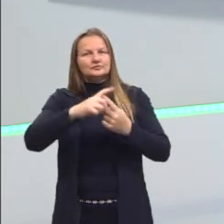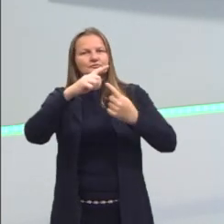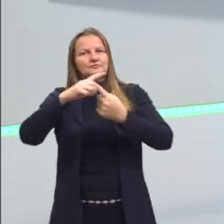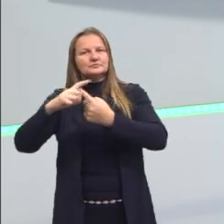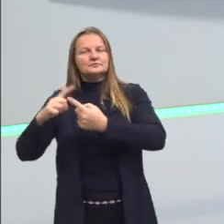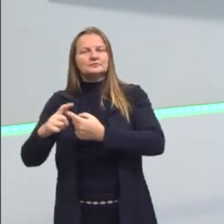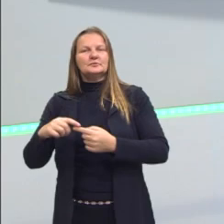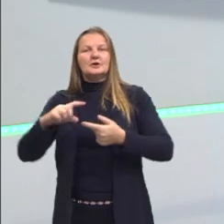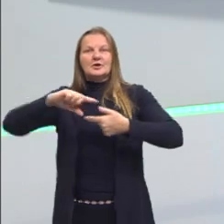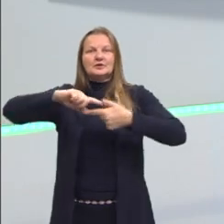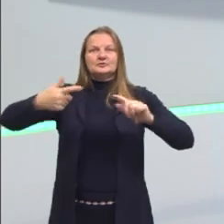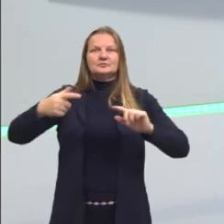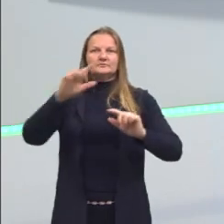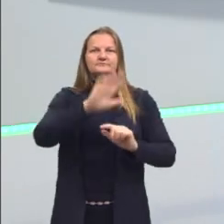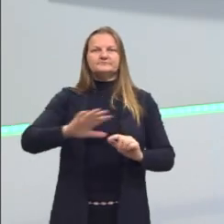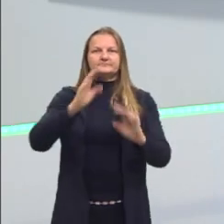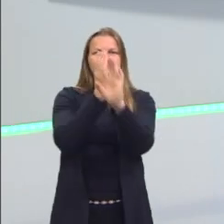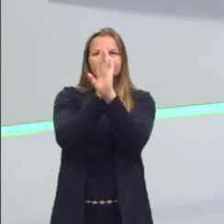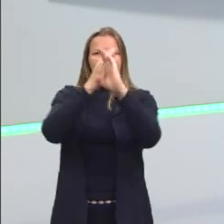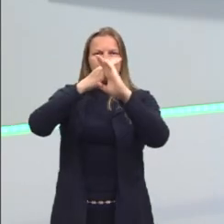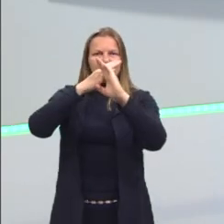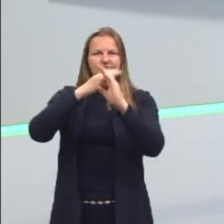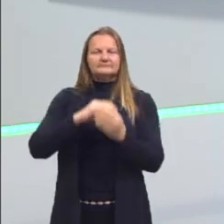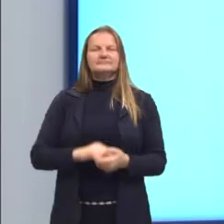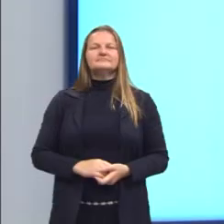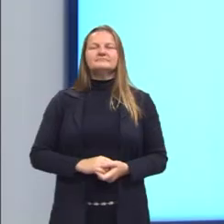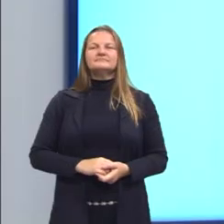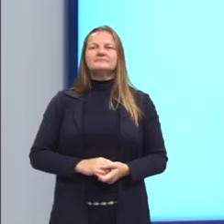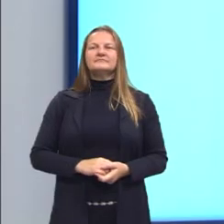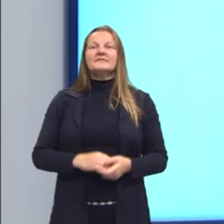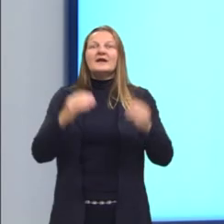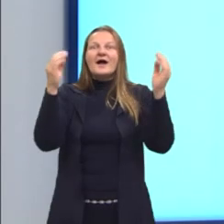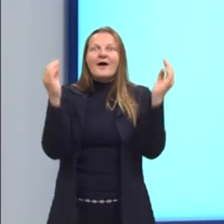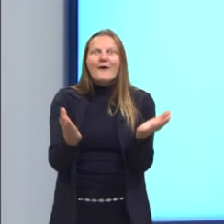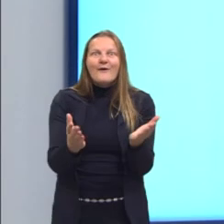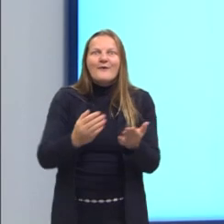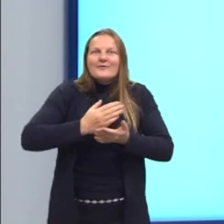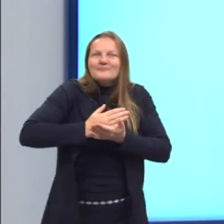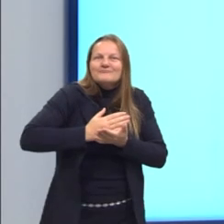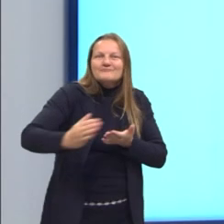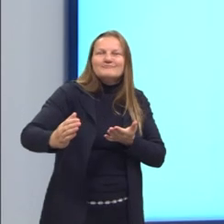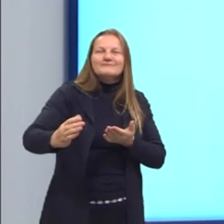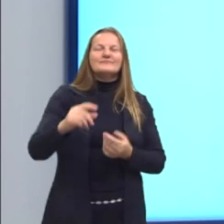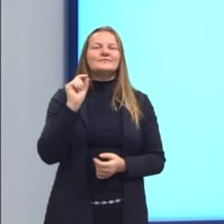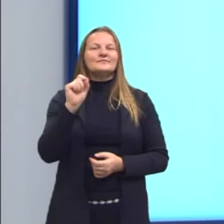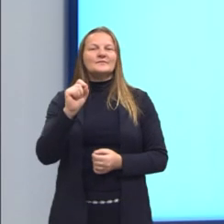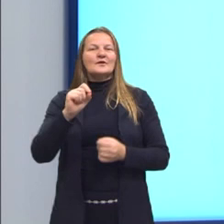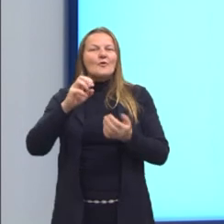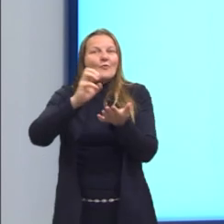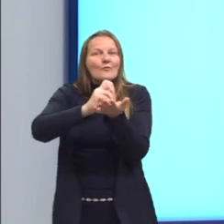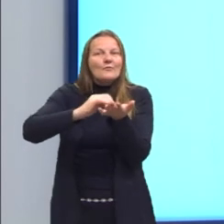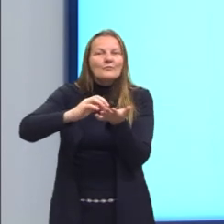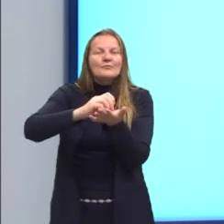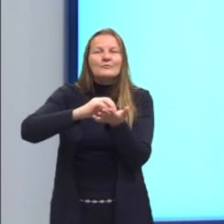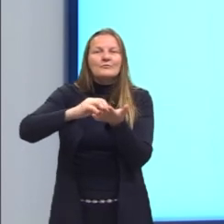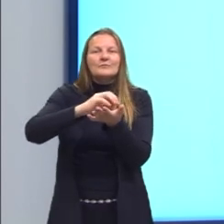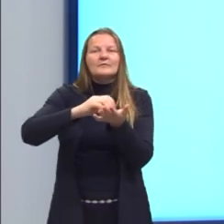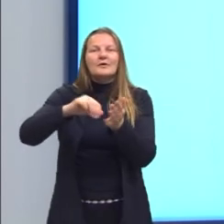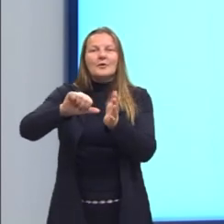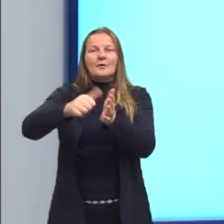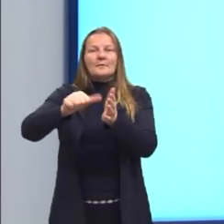fazem parte da nossa geometria espacial bom então agora nós vamos partir ali para os cálculos né